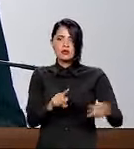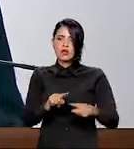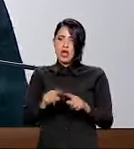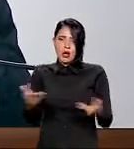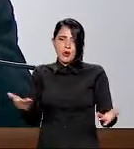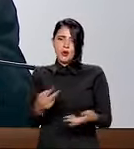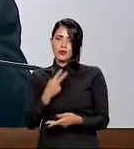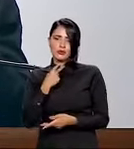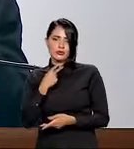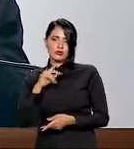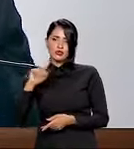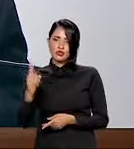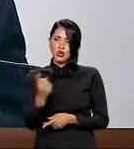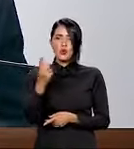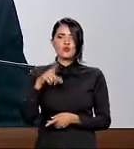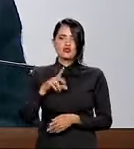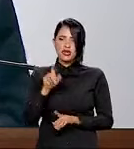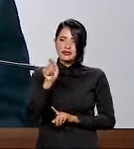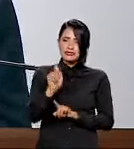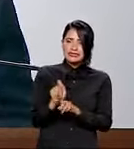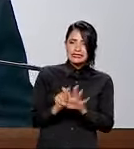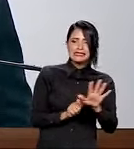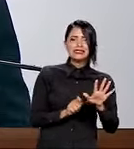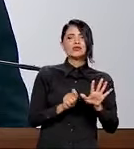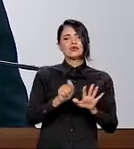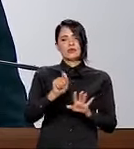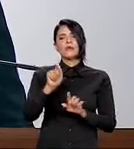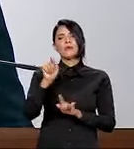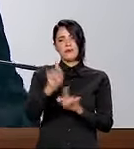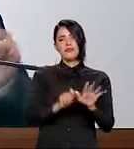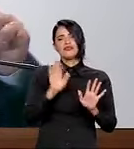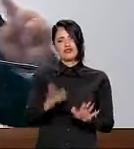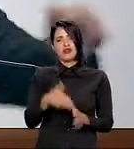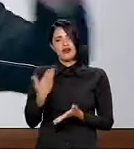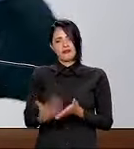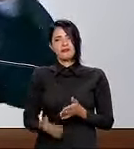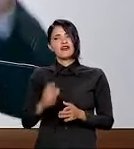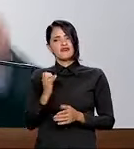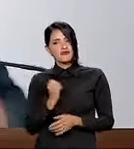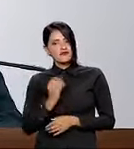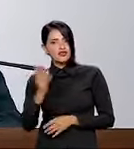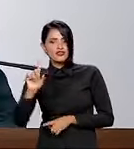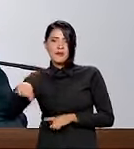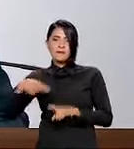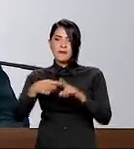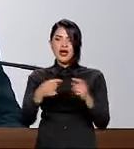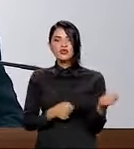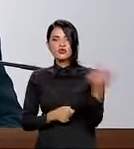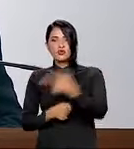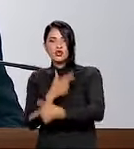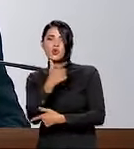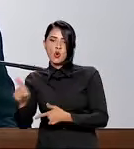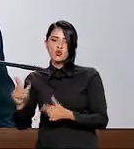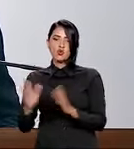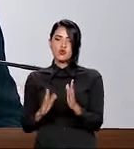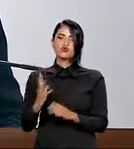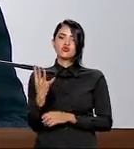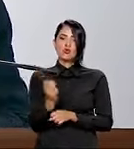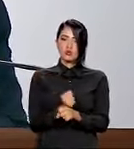dar, porque é um mandato só, já estou com 5 meses de mandato, já perdi 5 meses, mas já viajei mais do que o outro durante